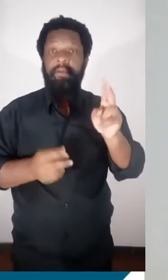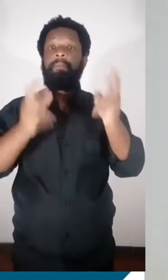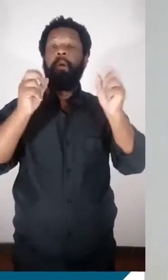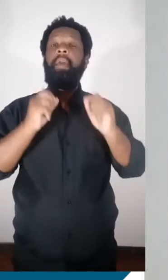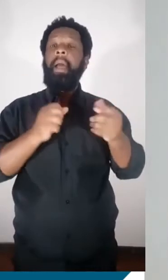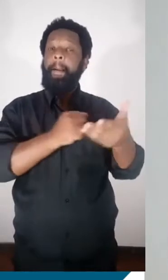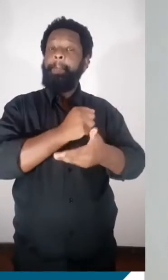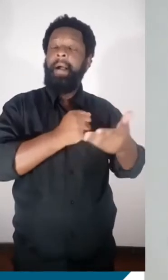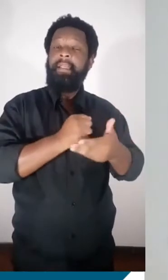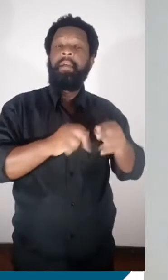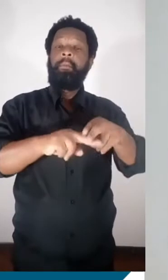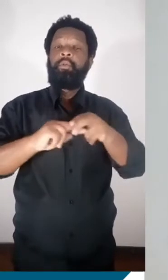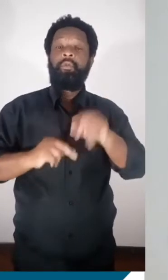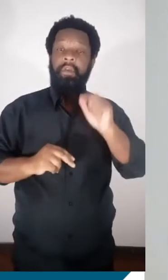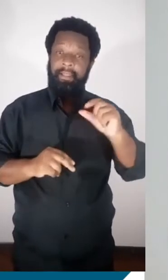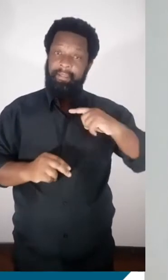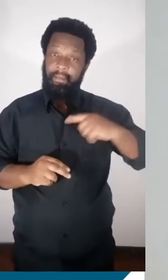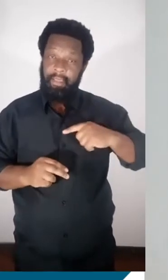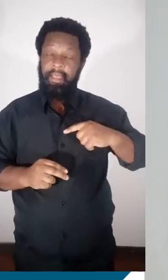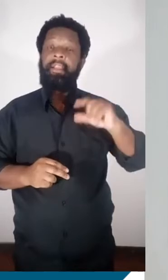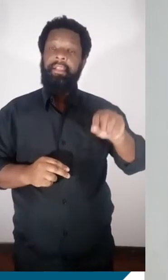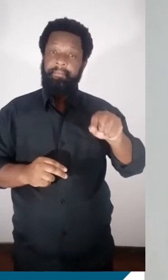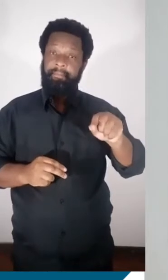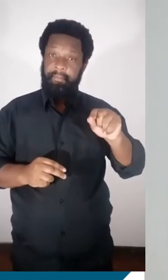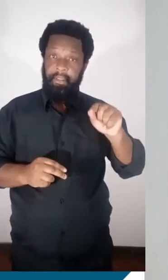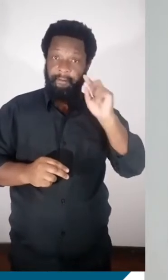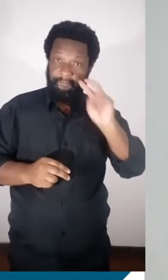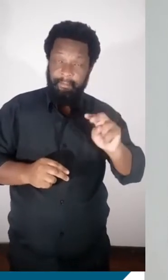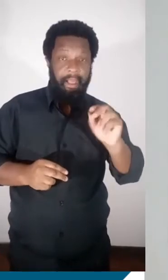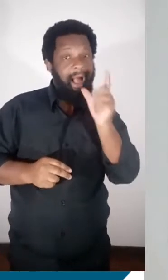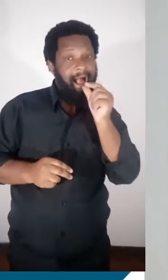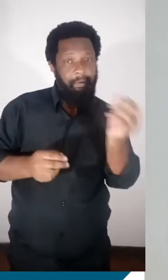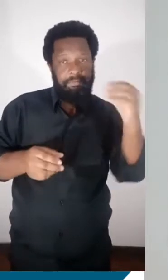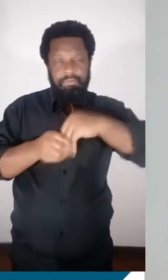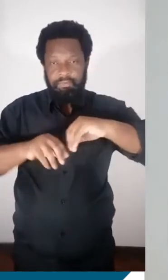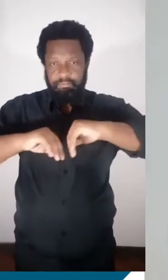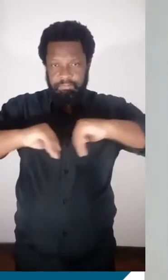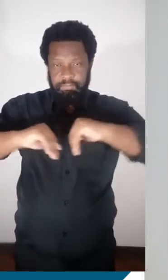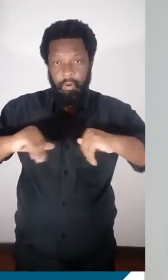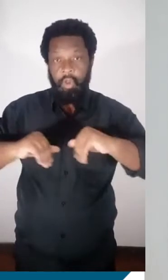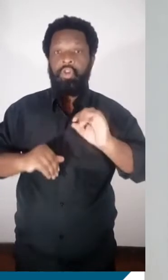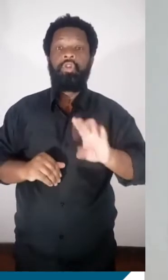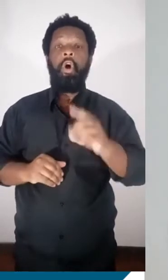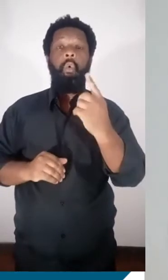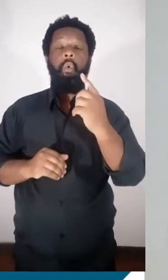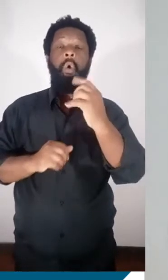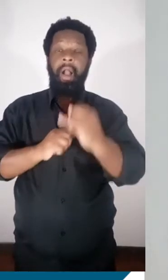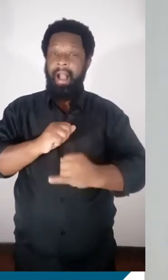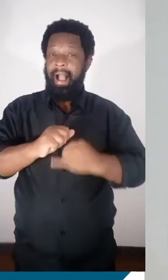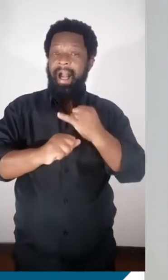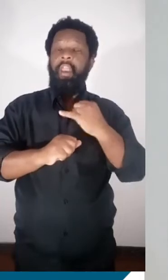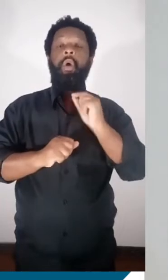daqui, vi que é uma base por conta da presença desse hidróxido aqui. Quando eu coloco em água, o único ânion que